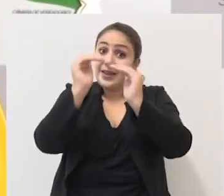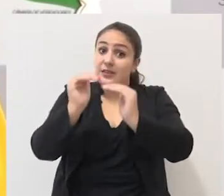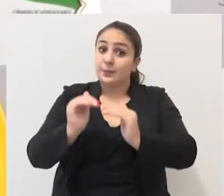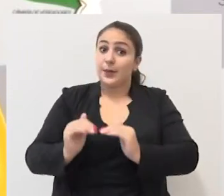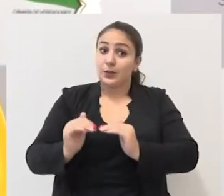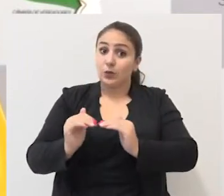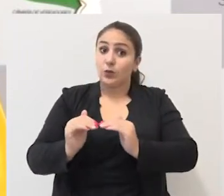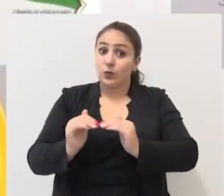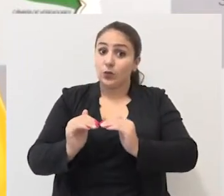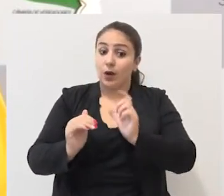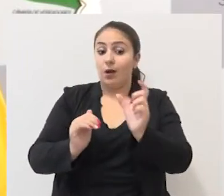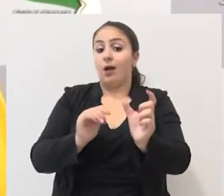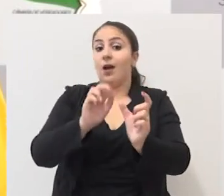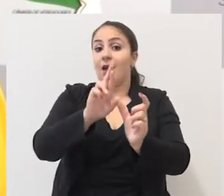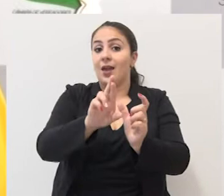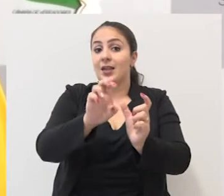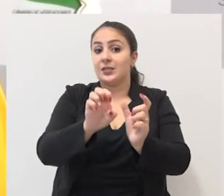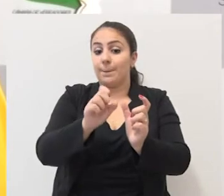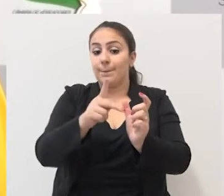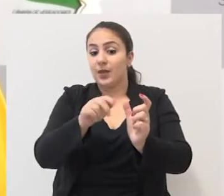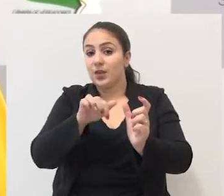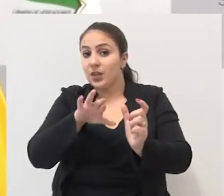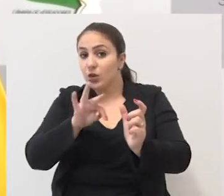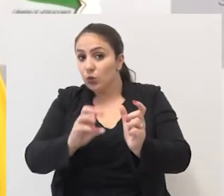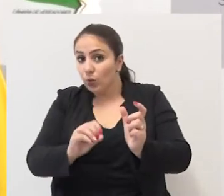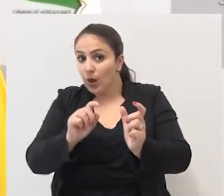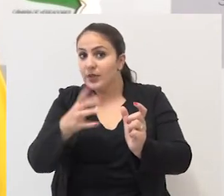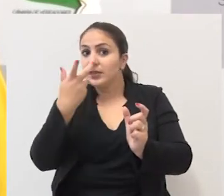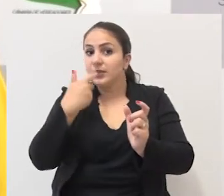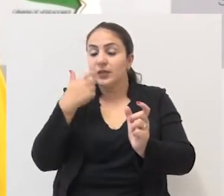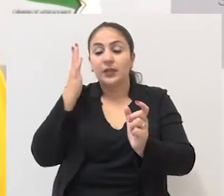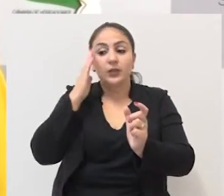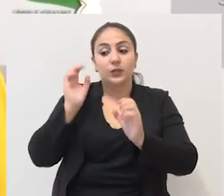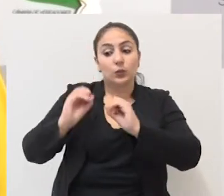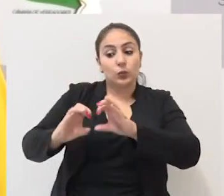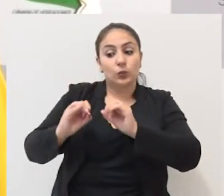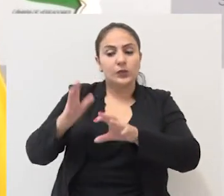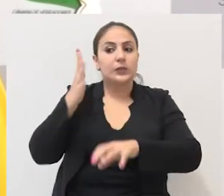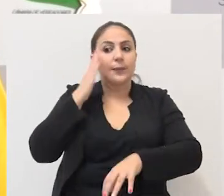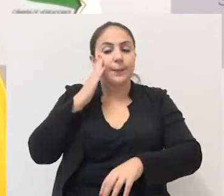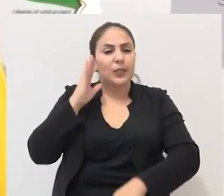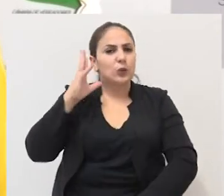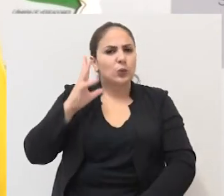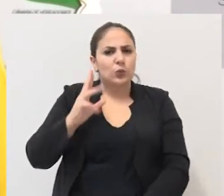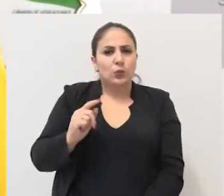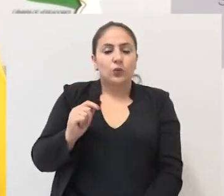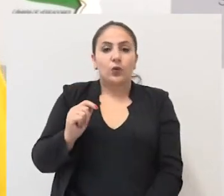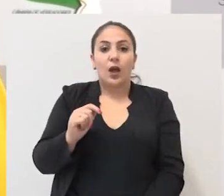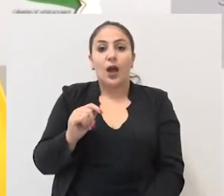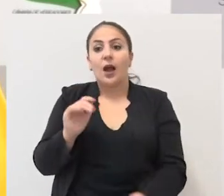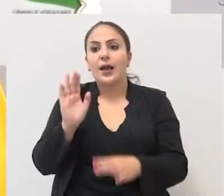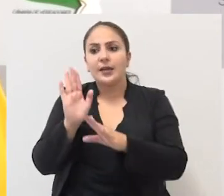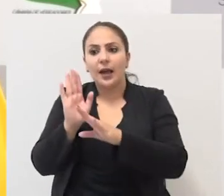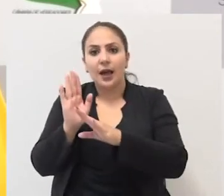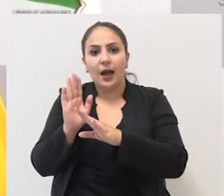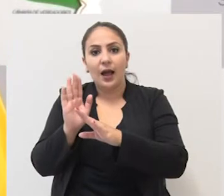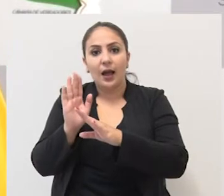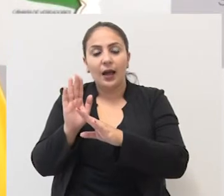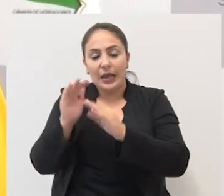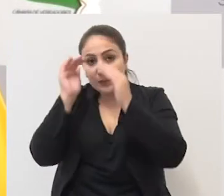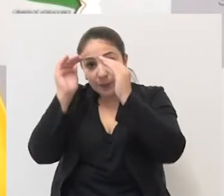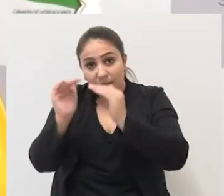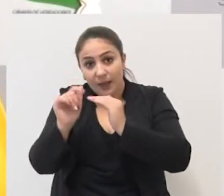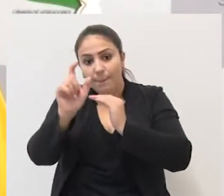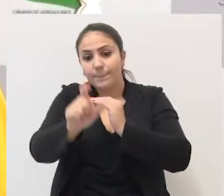respeito, que todas as crianças tenham educação, mas que essa educação seja pelo próximo e